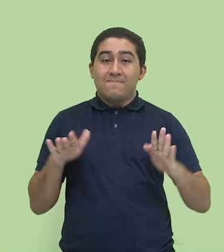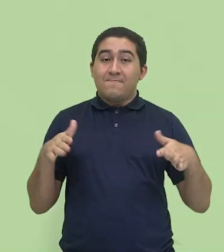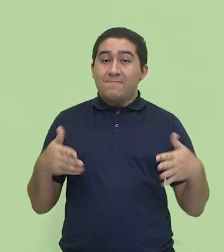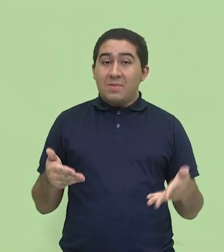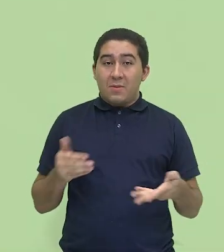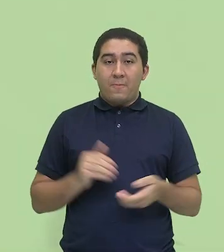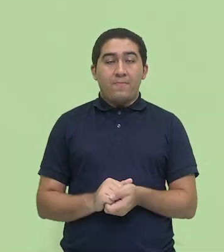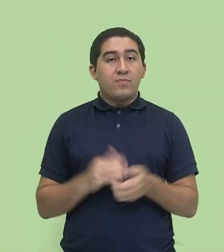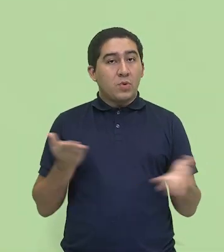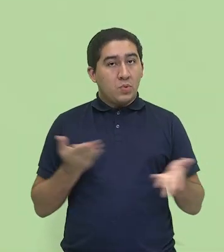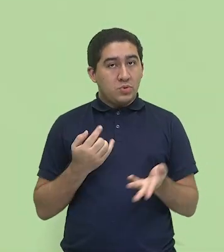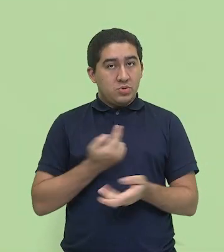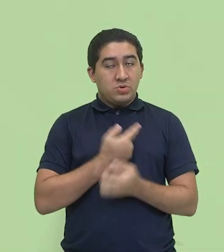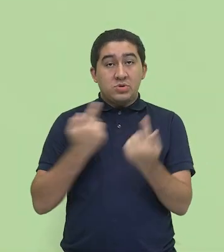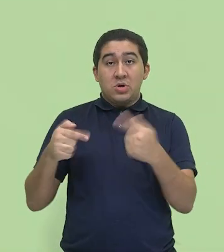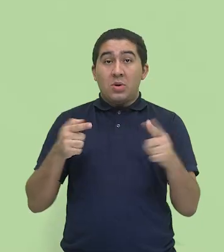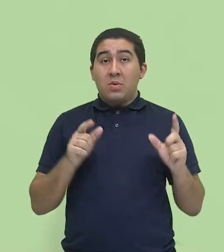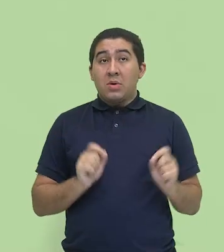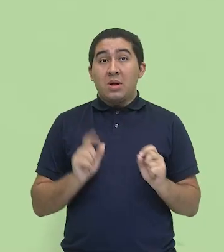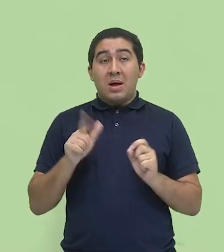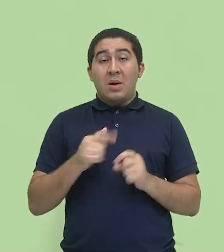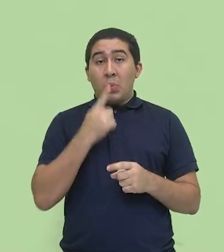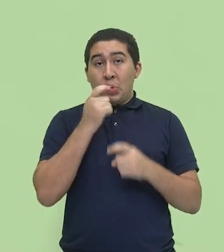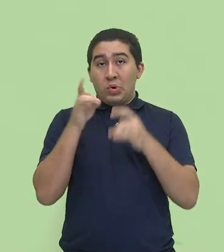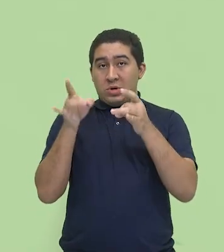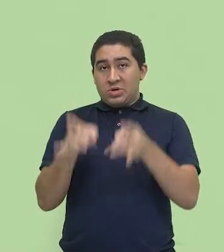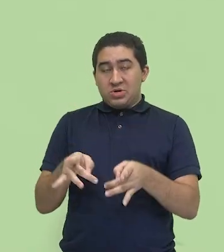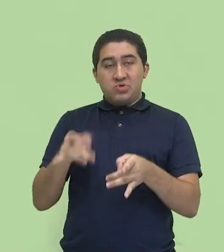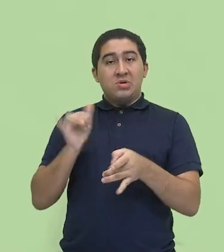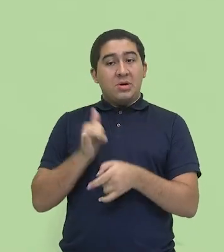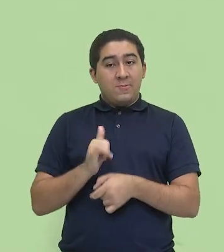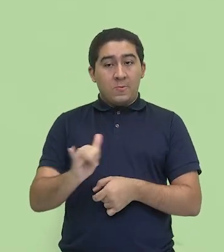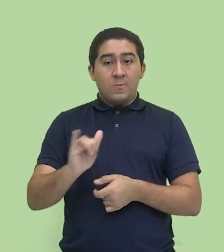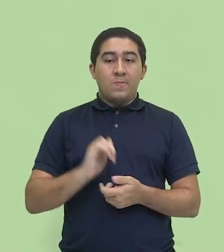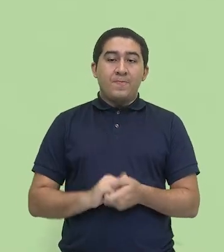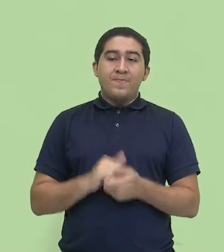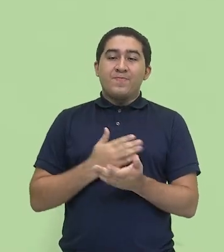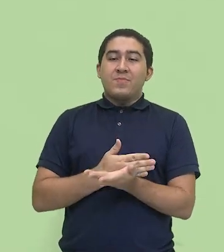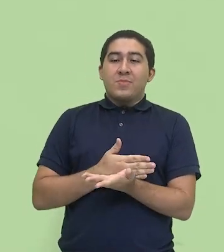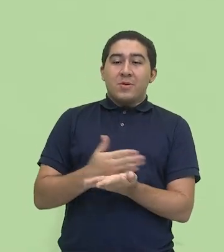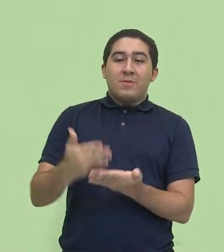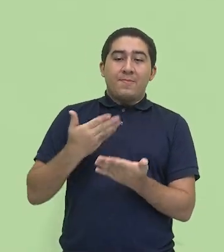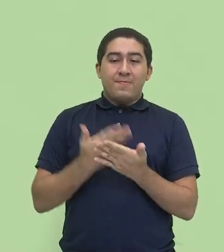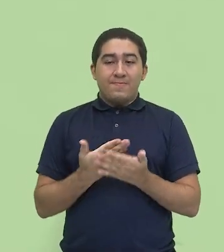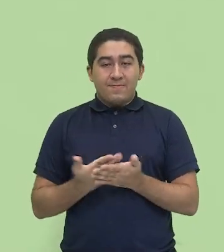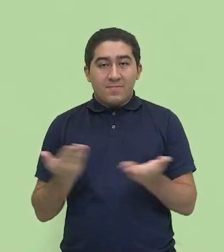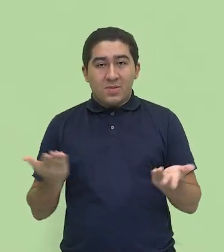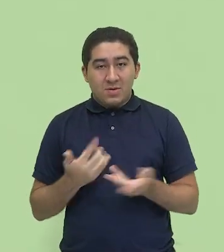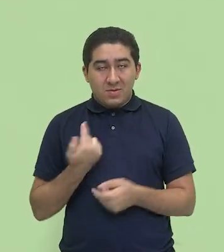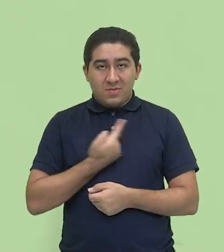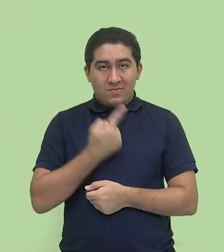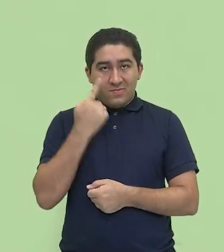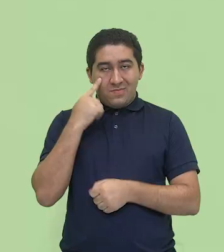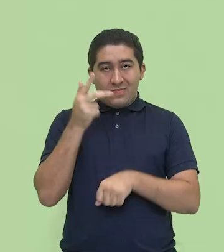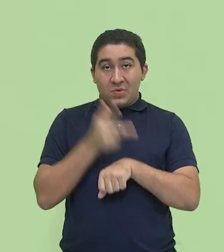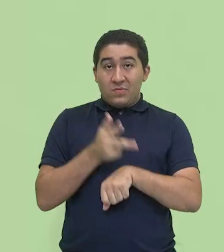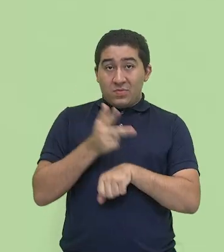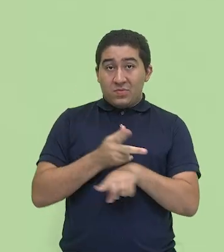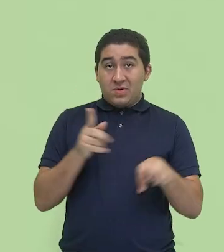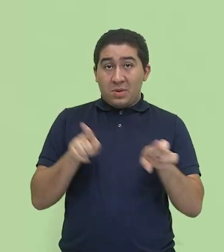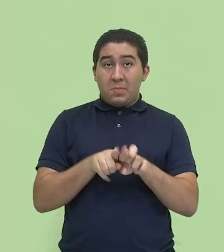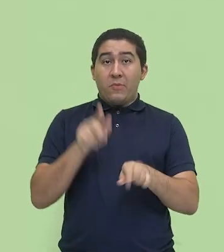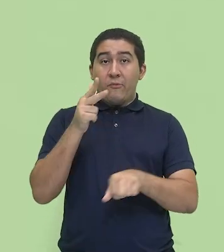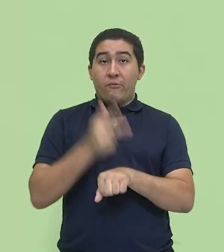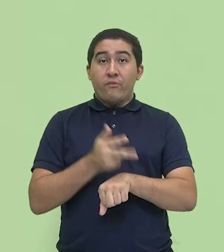Então, hoje vamos falar sobre o lixo eletrônico. E para iniciar nossa aula, nós vamos assistir um vídeo.